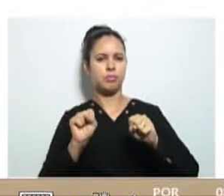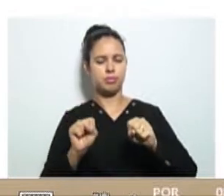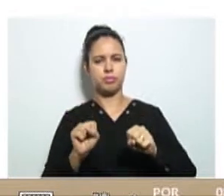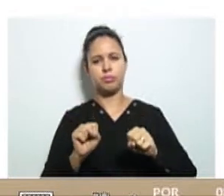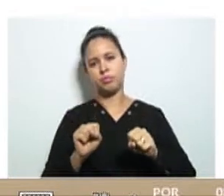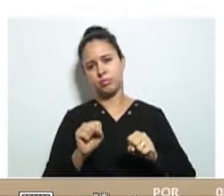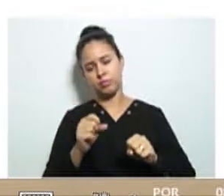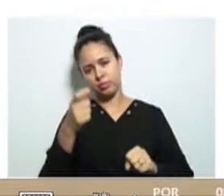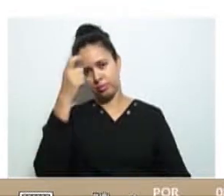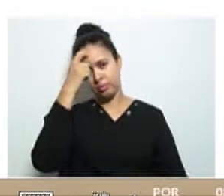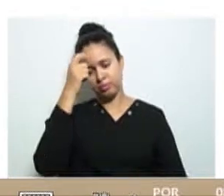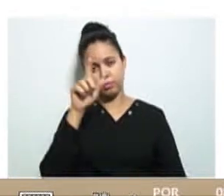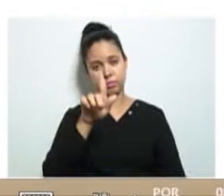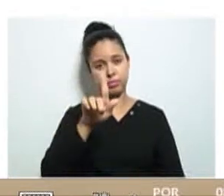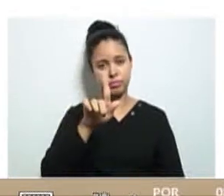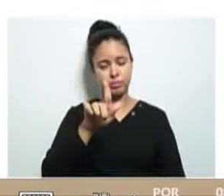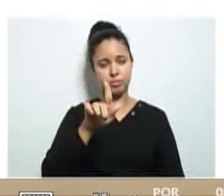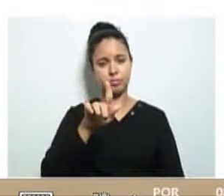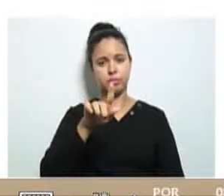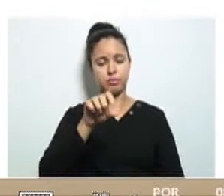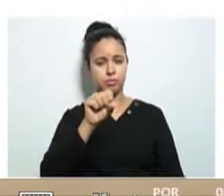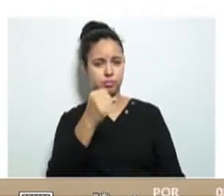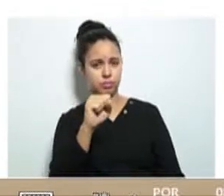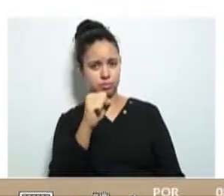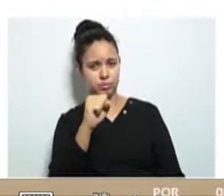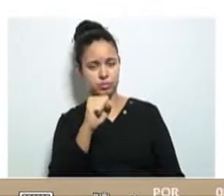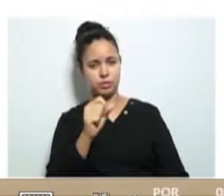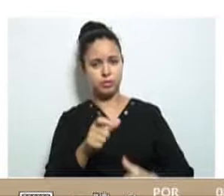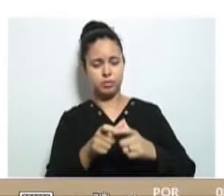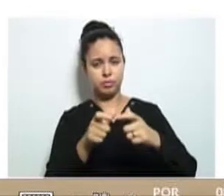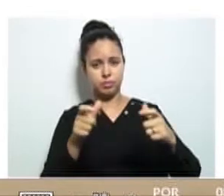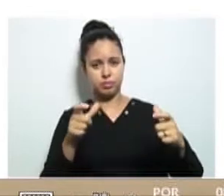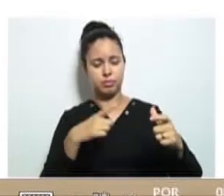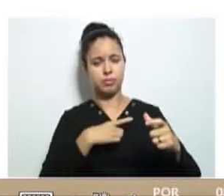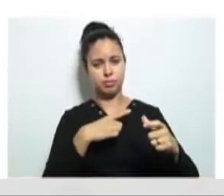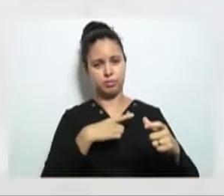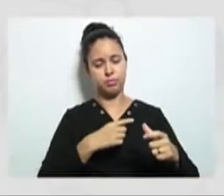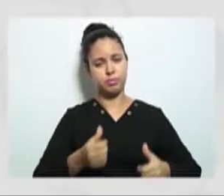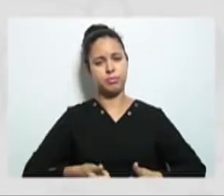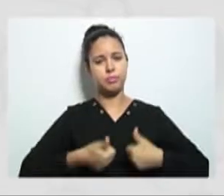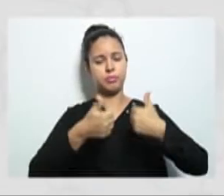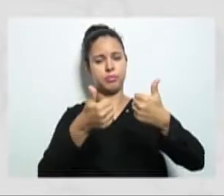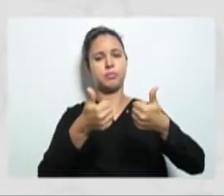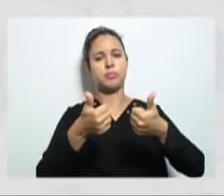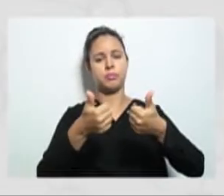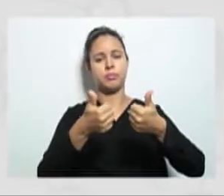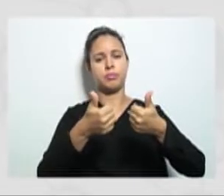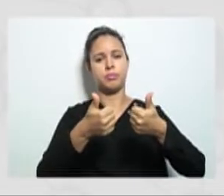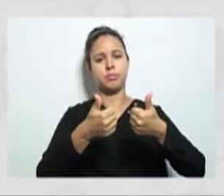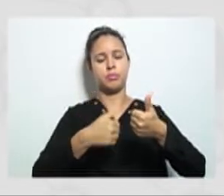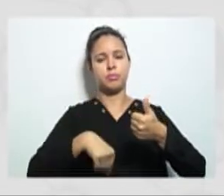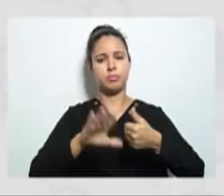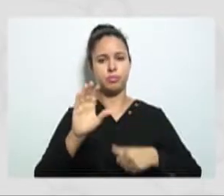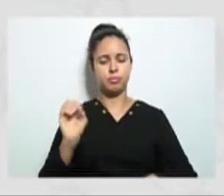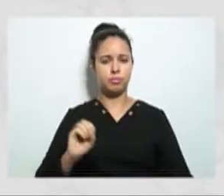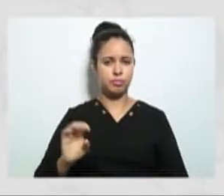memória é 8 GB, tá, gente? Quanto maior giga a gente tem de memória e quanto melhor o nosso processador, mais caro vai